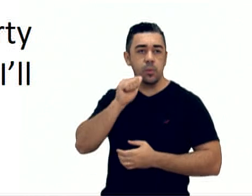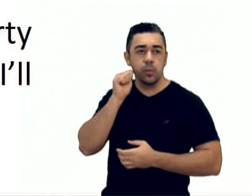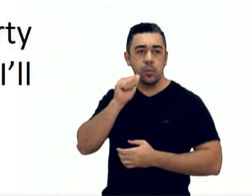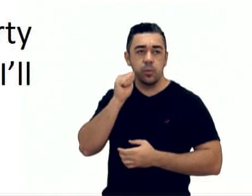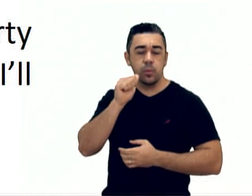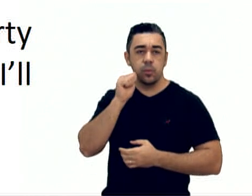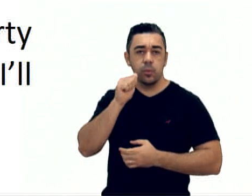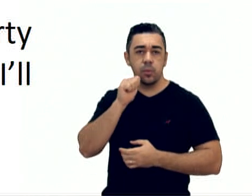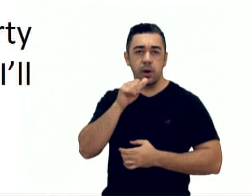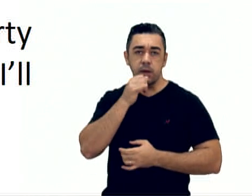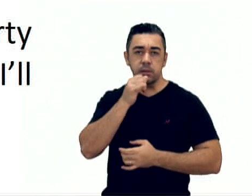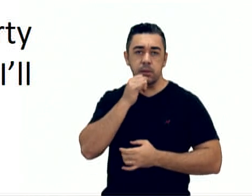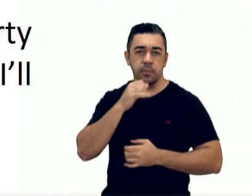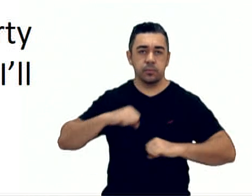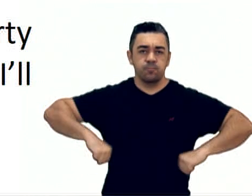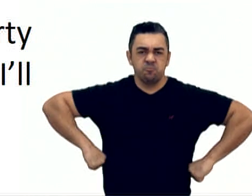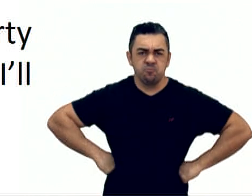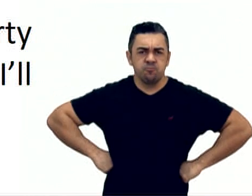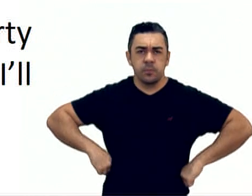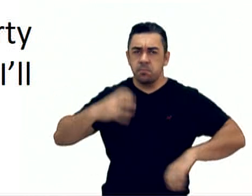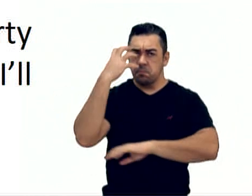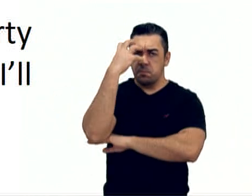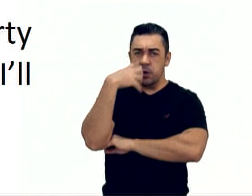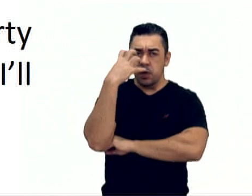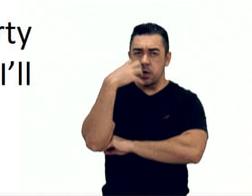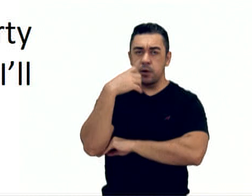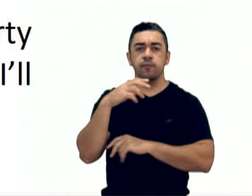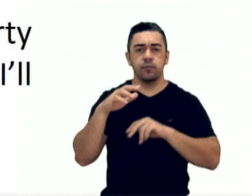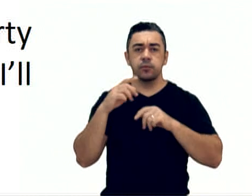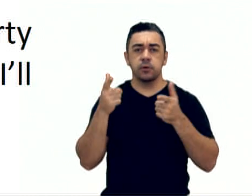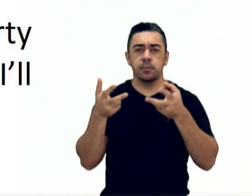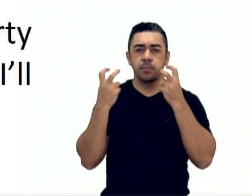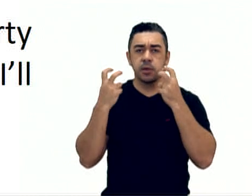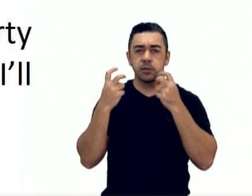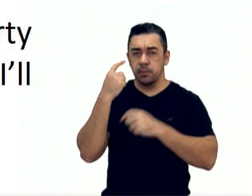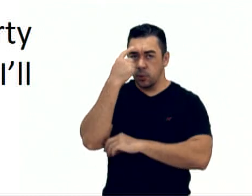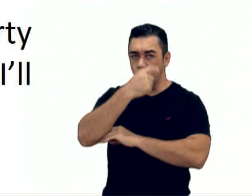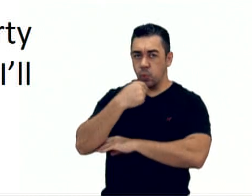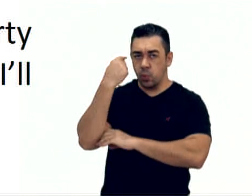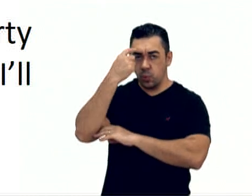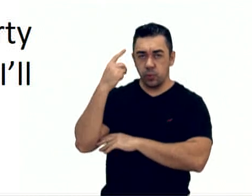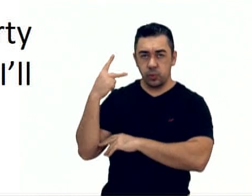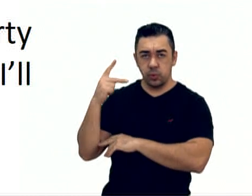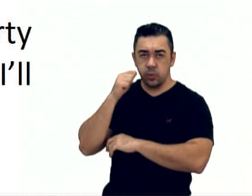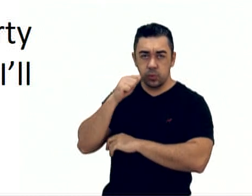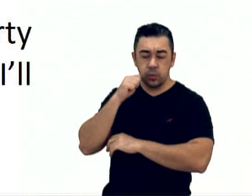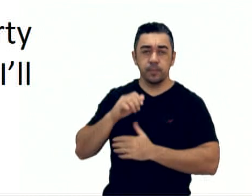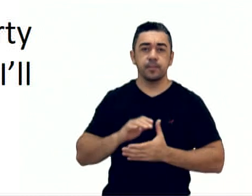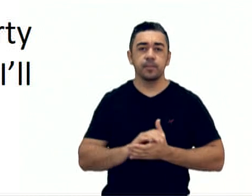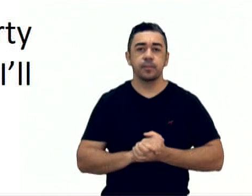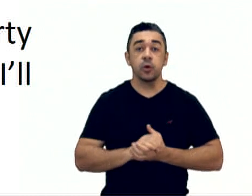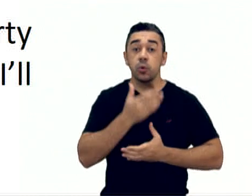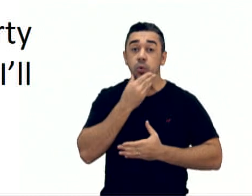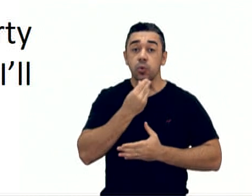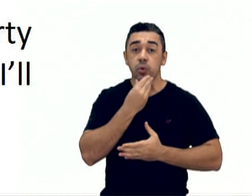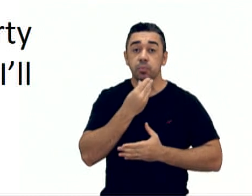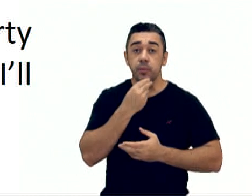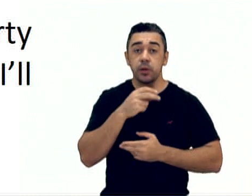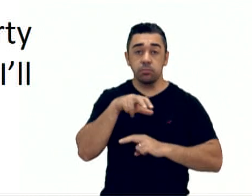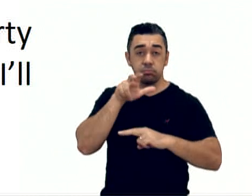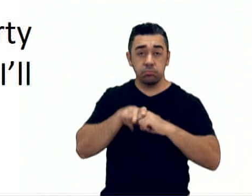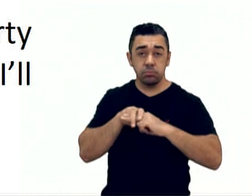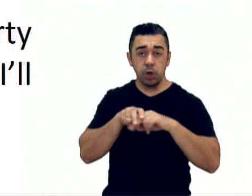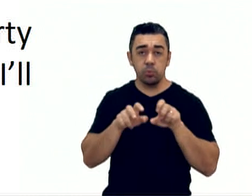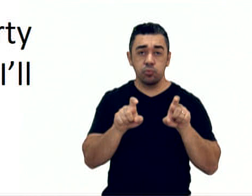na cintura, provavelmente ela está brava, a gente consegue ver isso na feição dela. E o menino que está sentado na frente